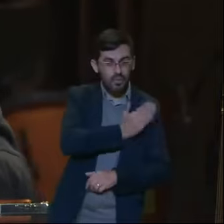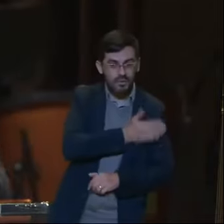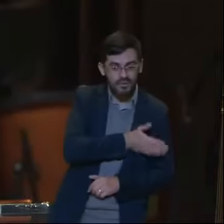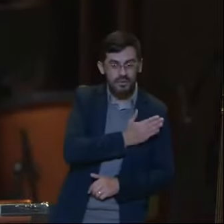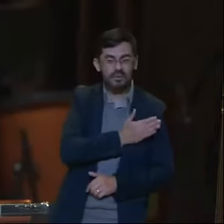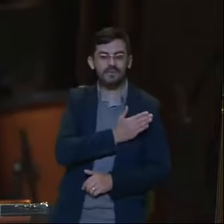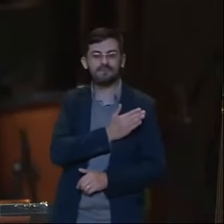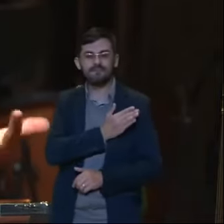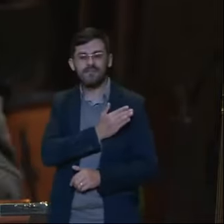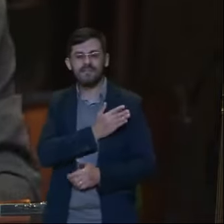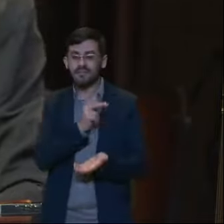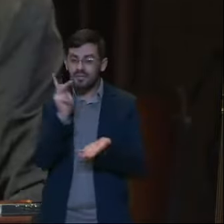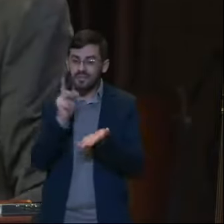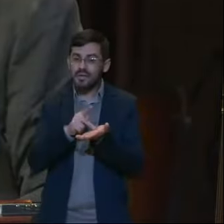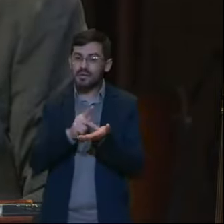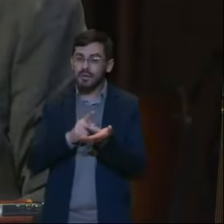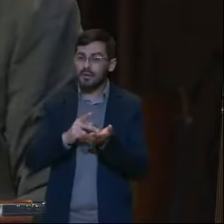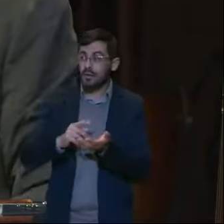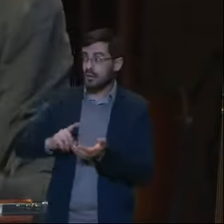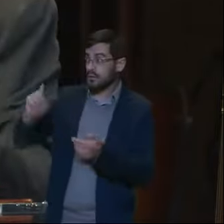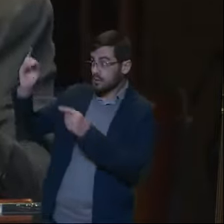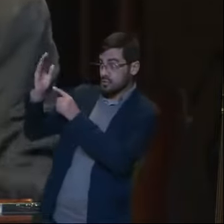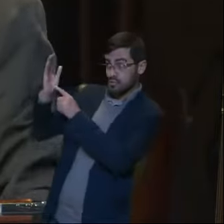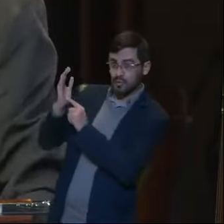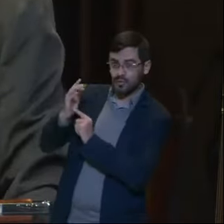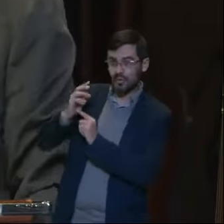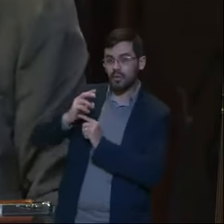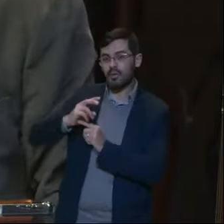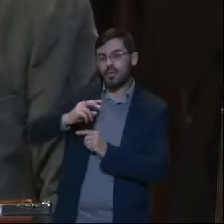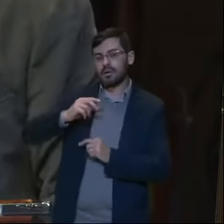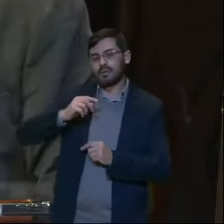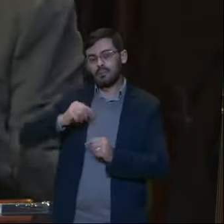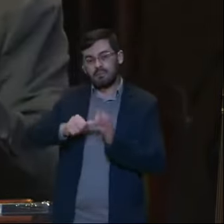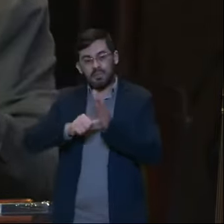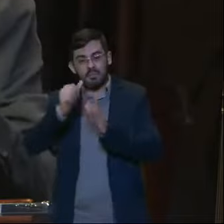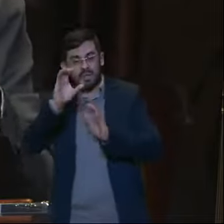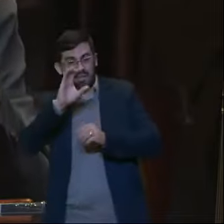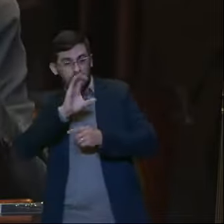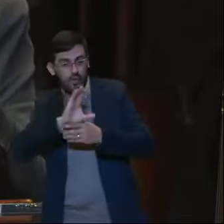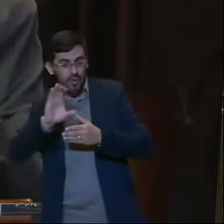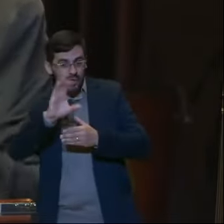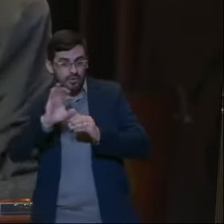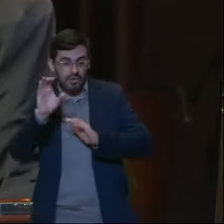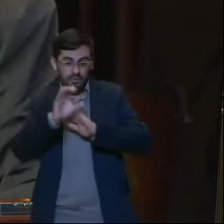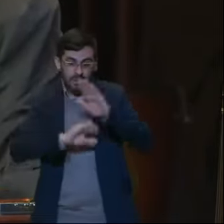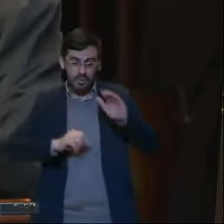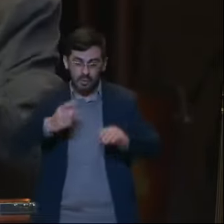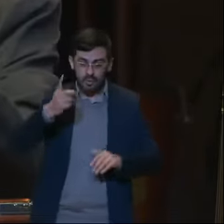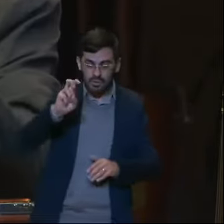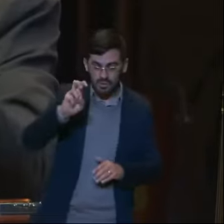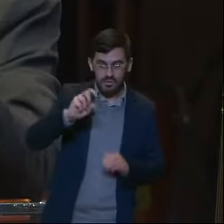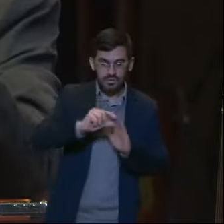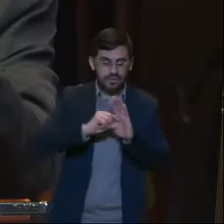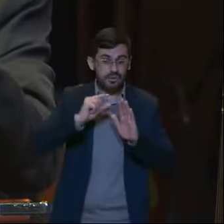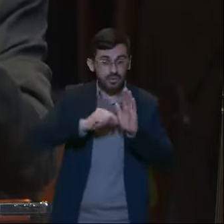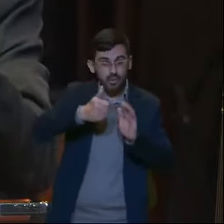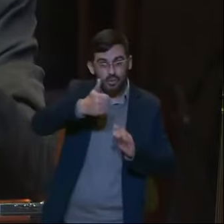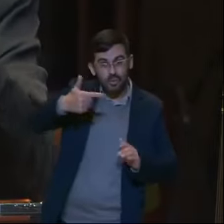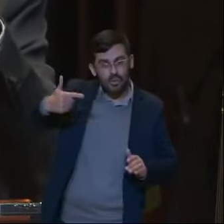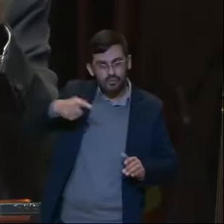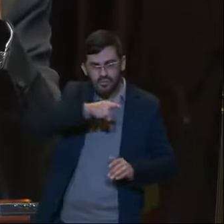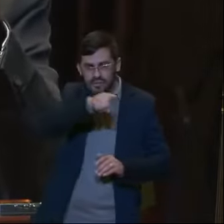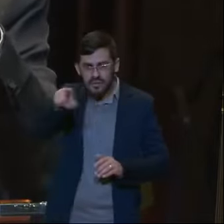teu espírito. E aí Deus me lembrou de outra palavra, lá em 1 Coríntios 15, 58, que diz: meus amados irmãos, sejam